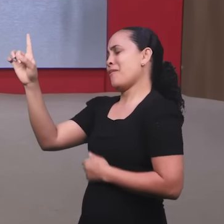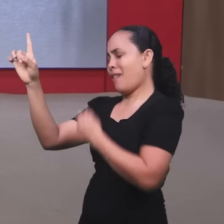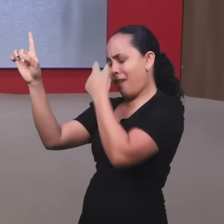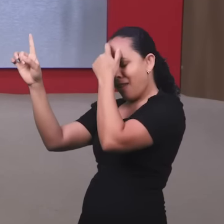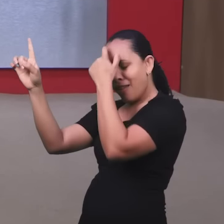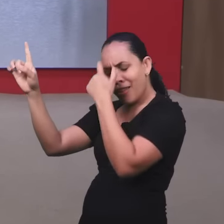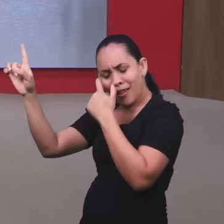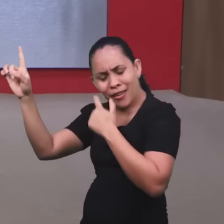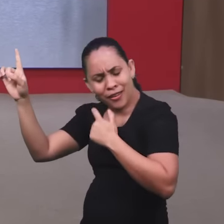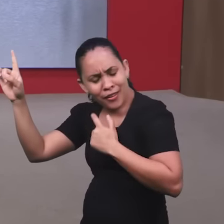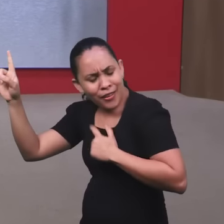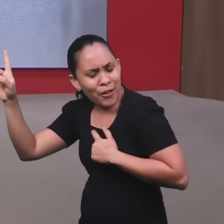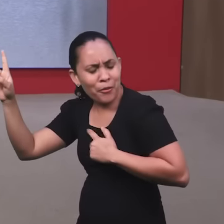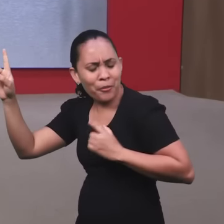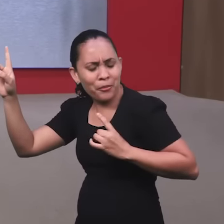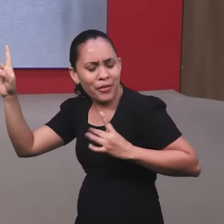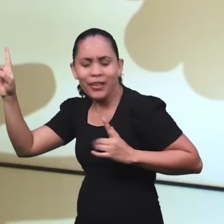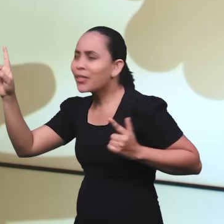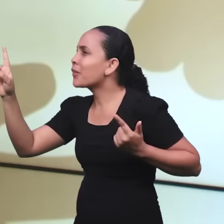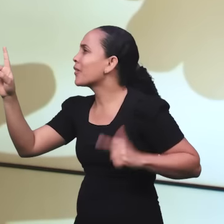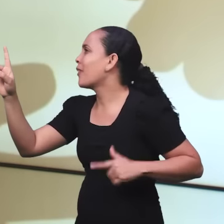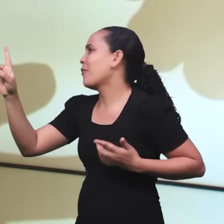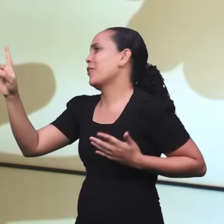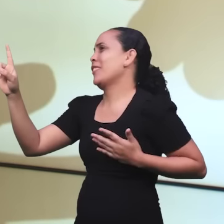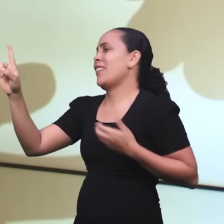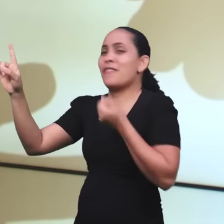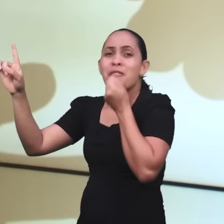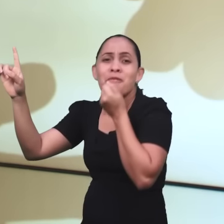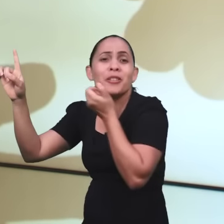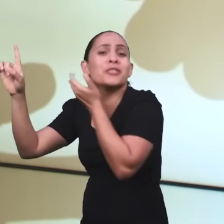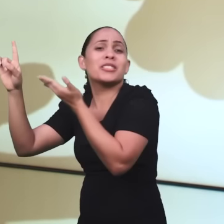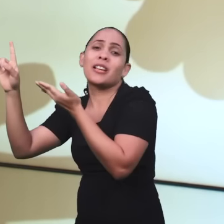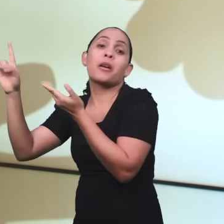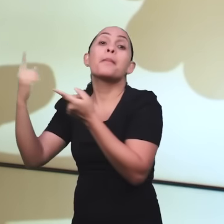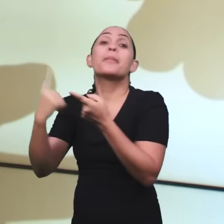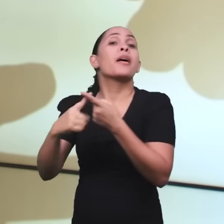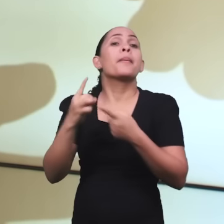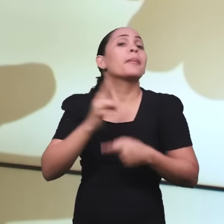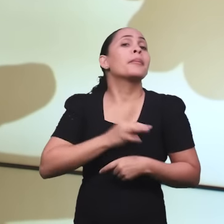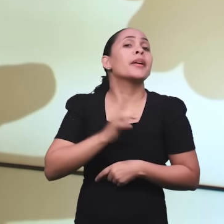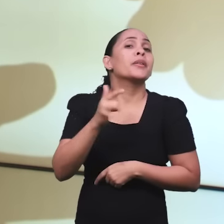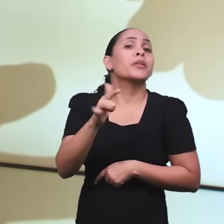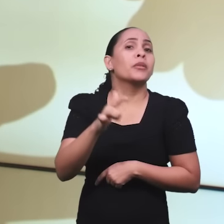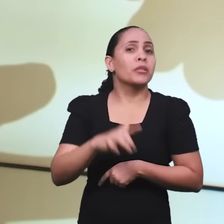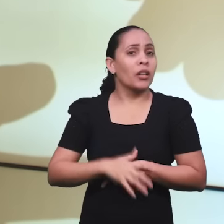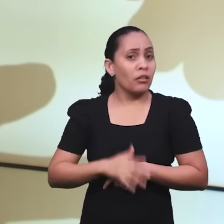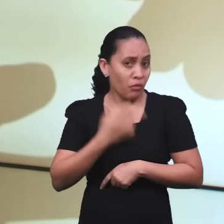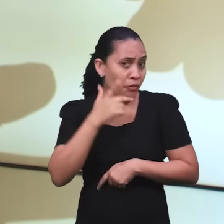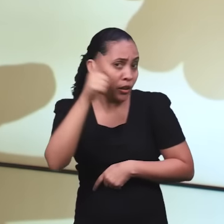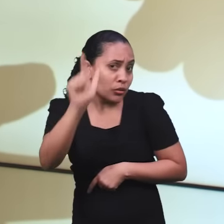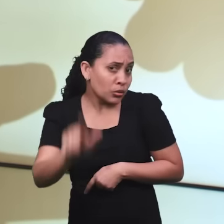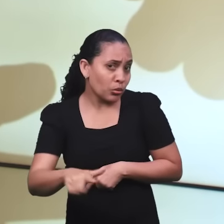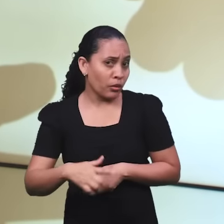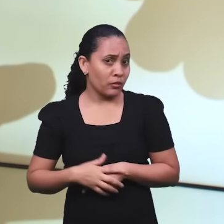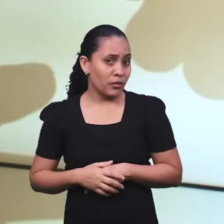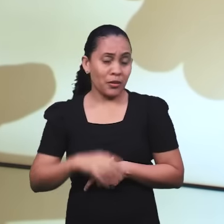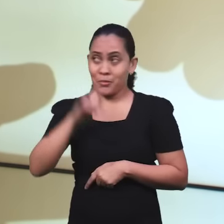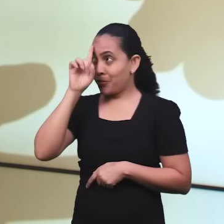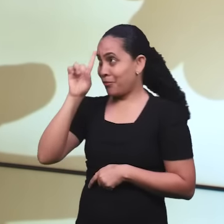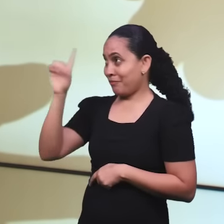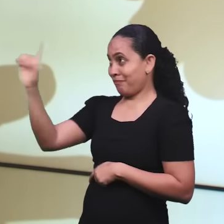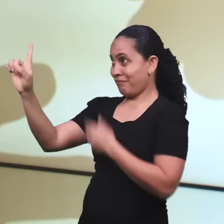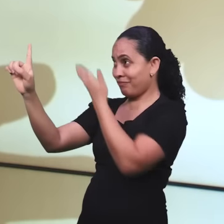não vou temer mal algum. Por que não vai temer mal algum? Estou aqui repetindo, porque o